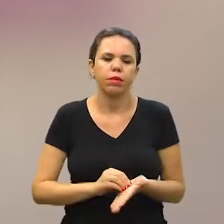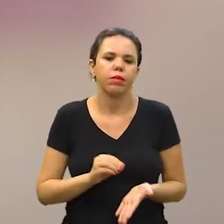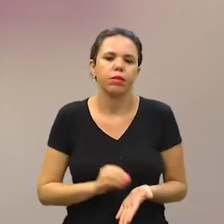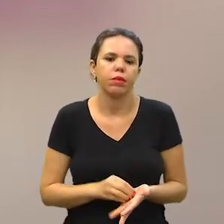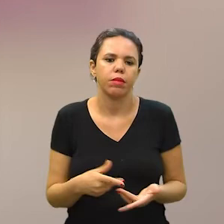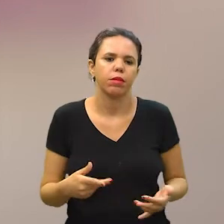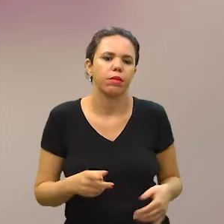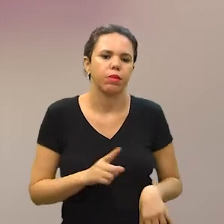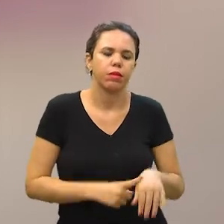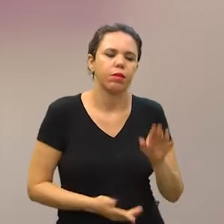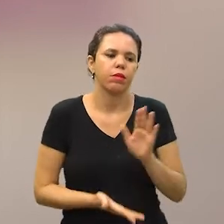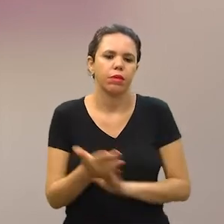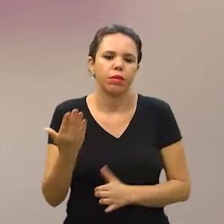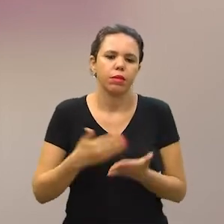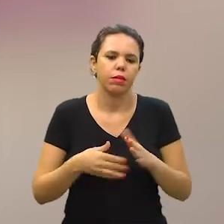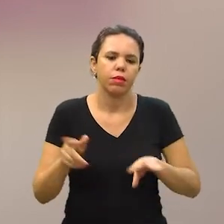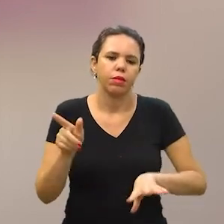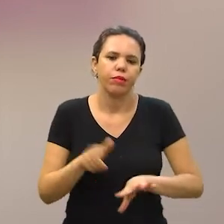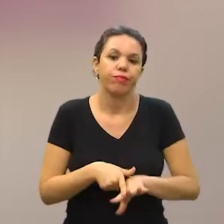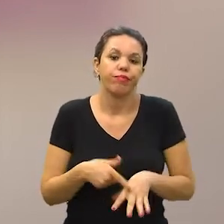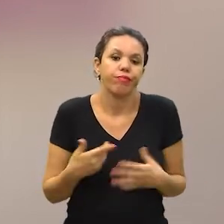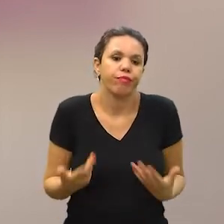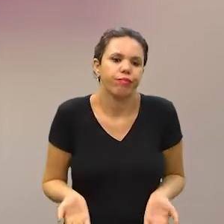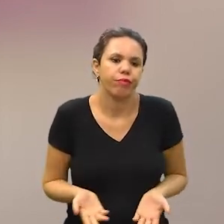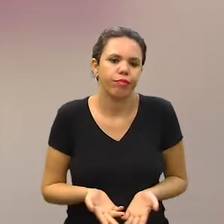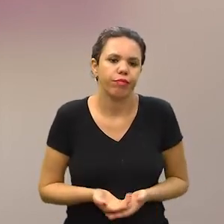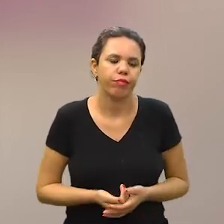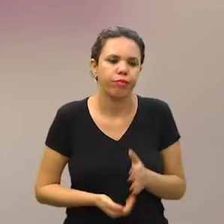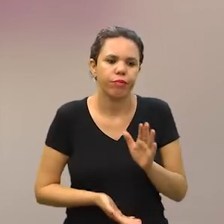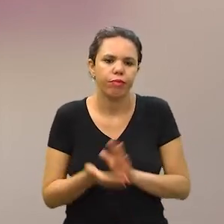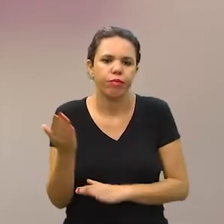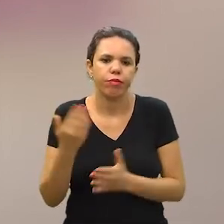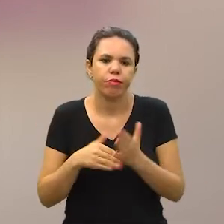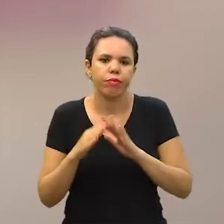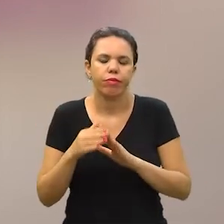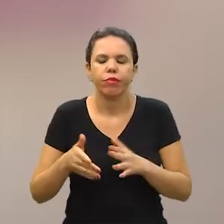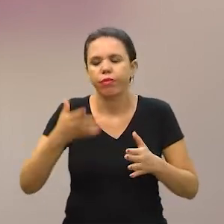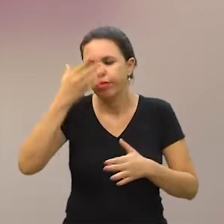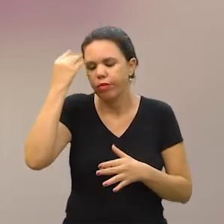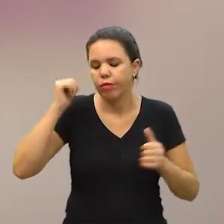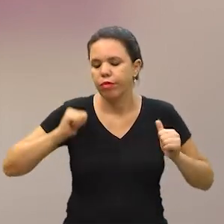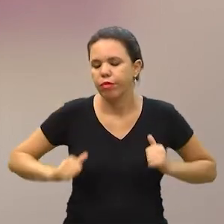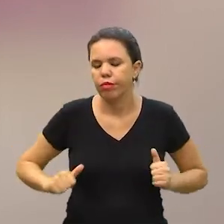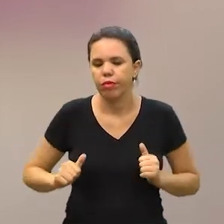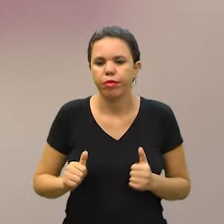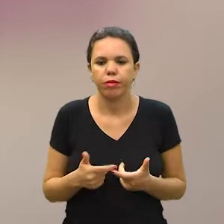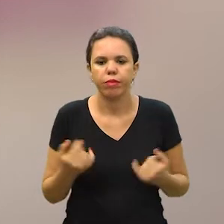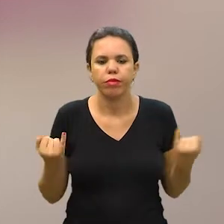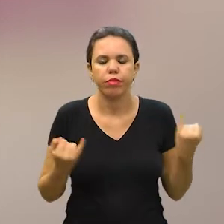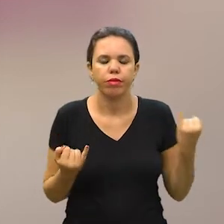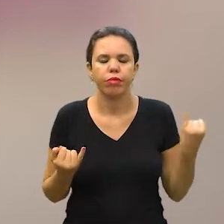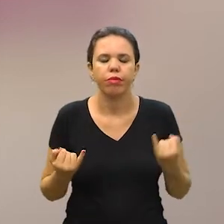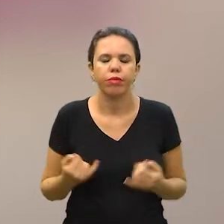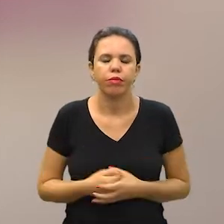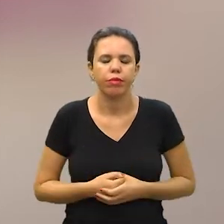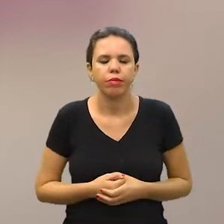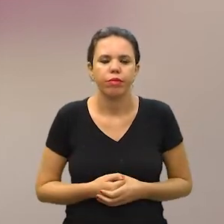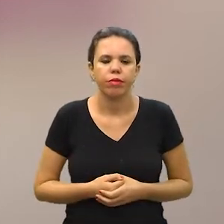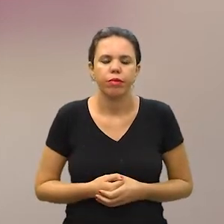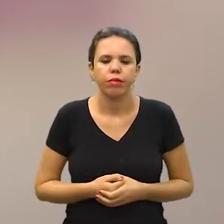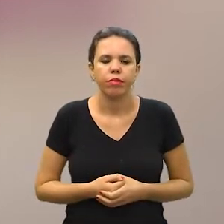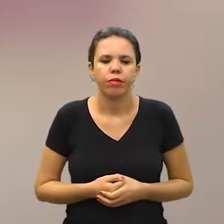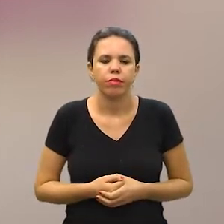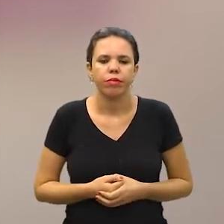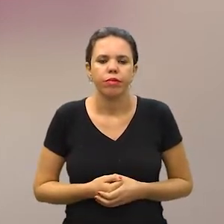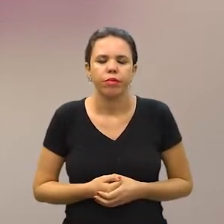alguma coisa, está na hora de sair para a escola, está de chinelo, está na hora de sair para a escola, esquece a mochila, às vezes coisas importantes nesse sentido,